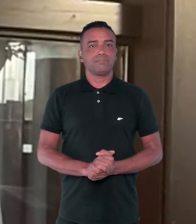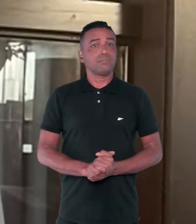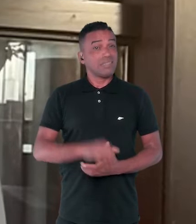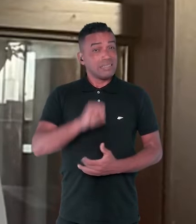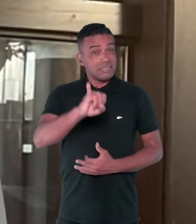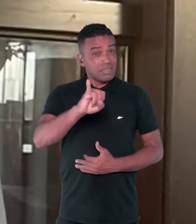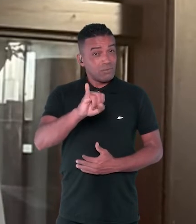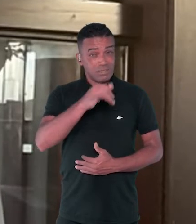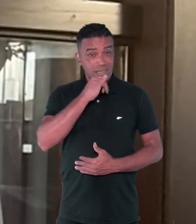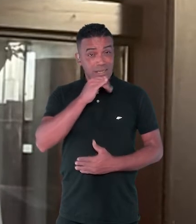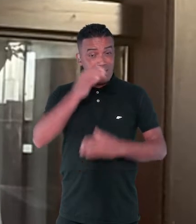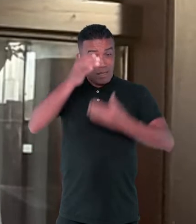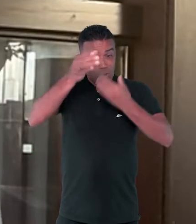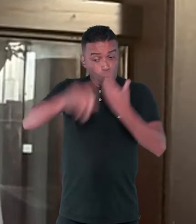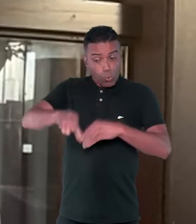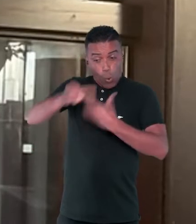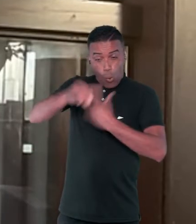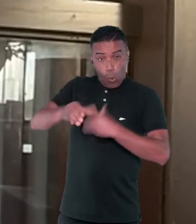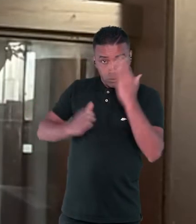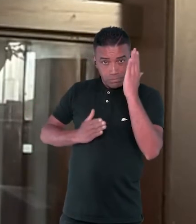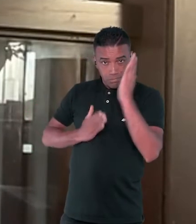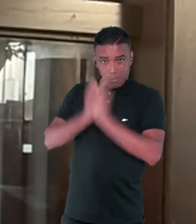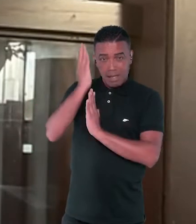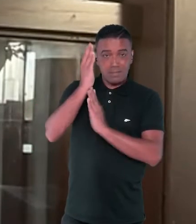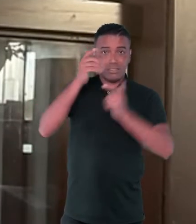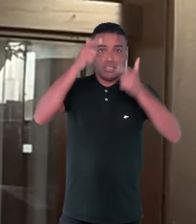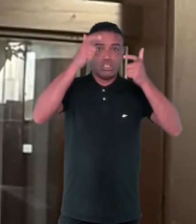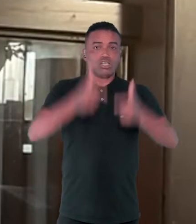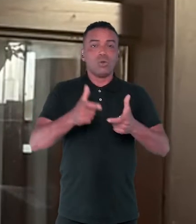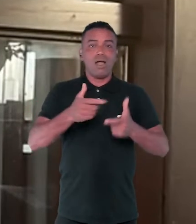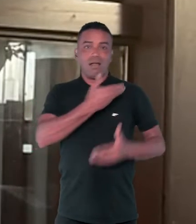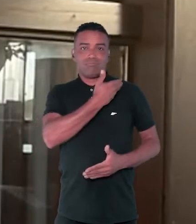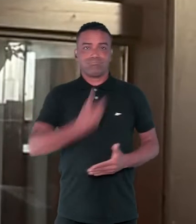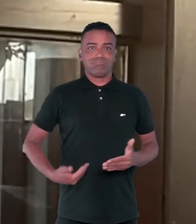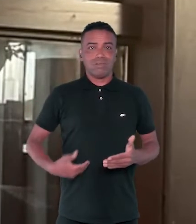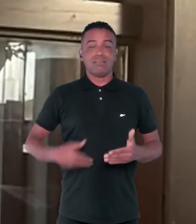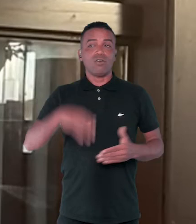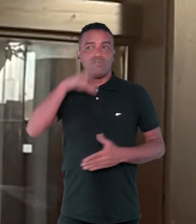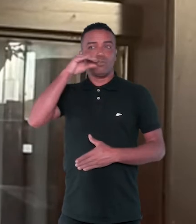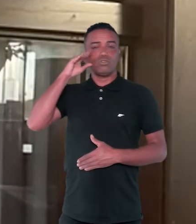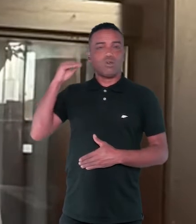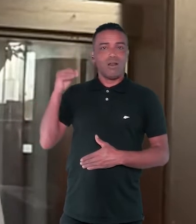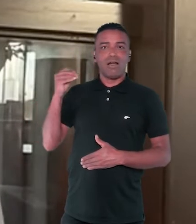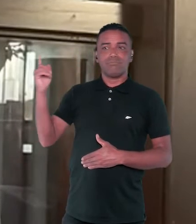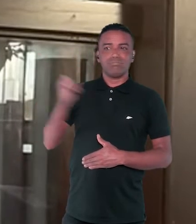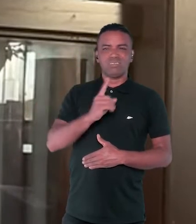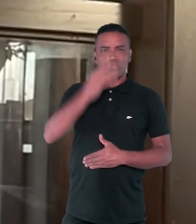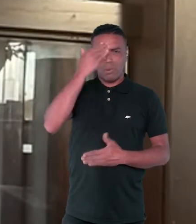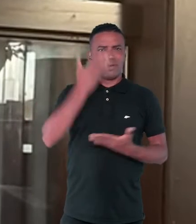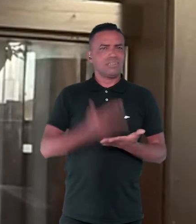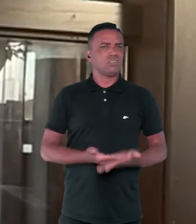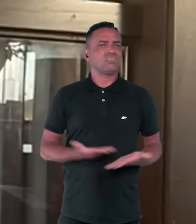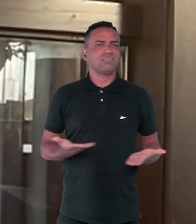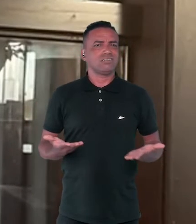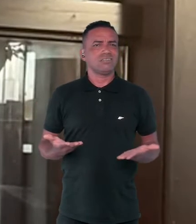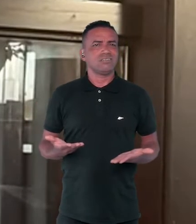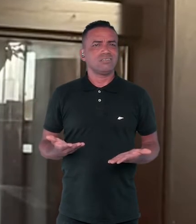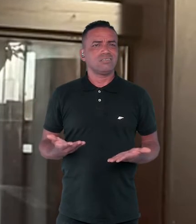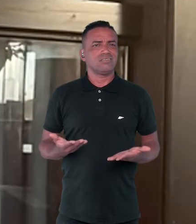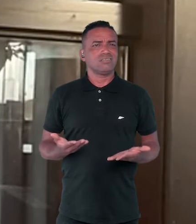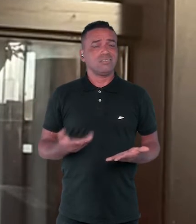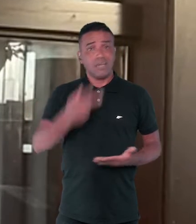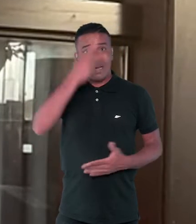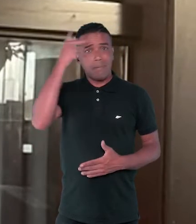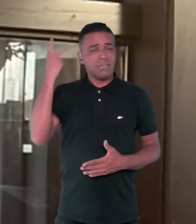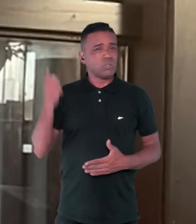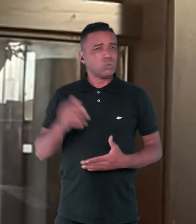se você passa num concurso, às vezes você chega numa repartição pública, você vê um funcionário de atendência, você não acredita, fala assim, gente, por que essa pessoa